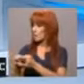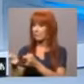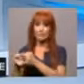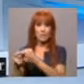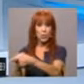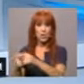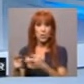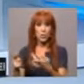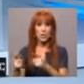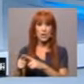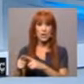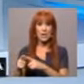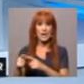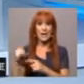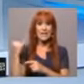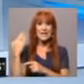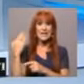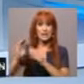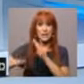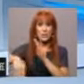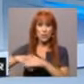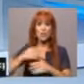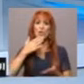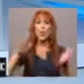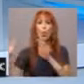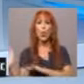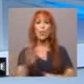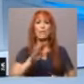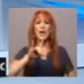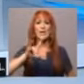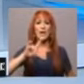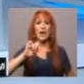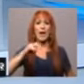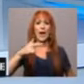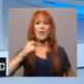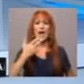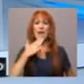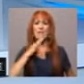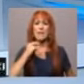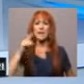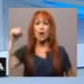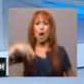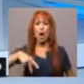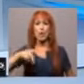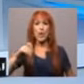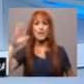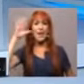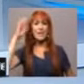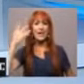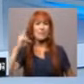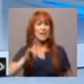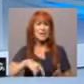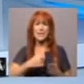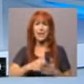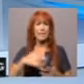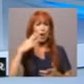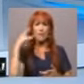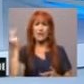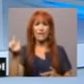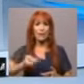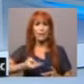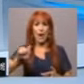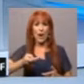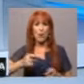as capitais de distrito com 27 de máxima. O vento do quadrante leste, temporariamente de noroeste durante a tarde, mas sempre em geral fraco,